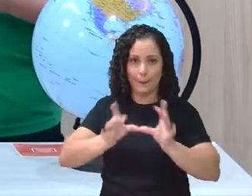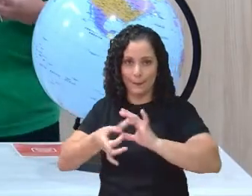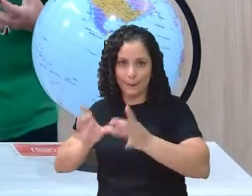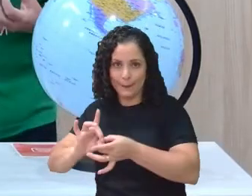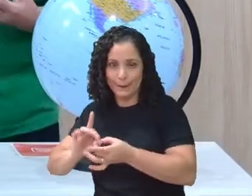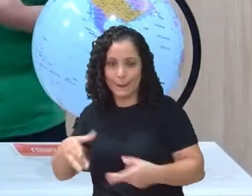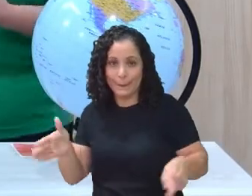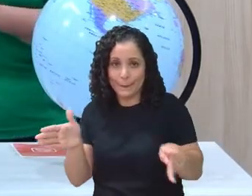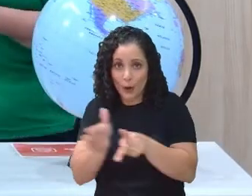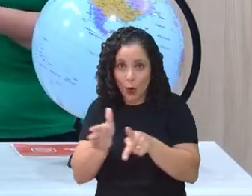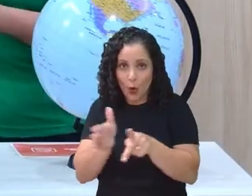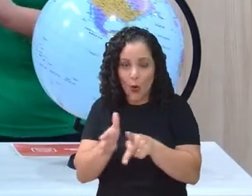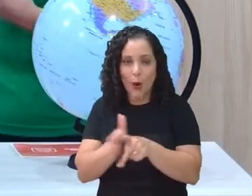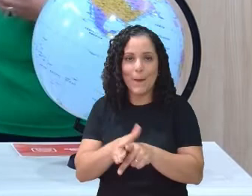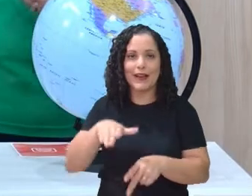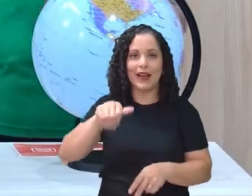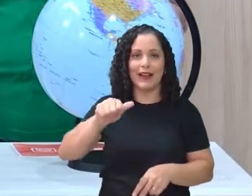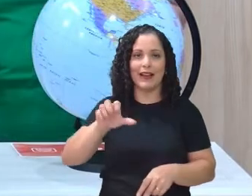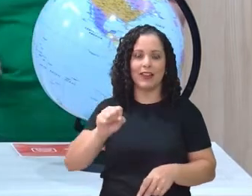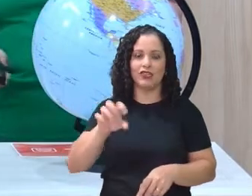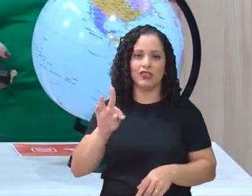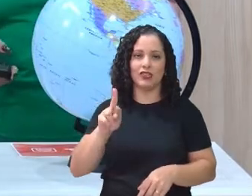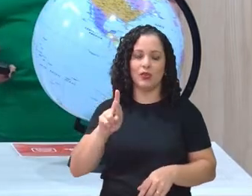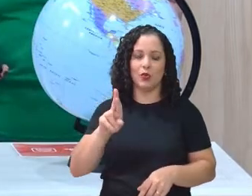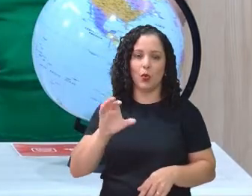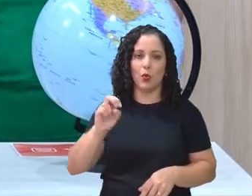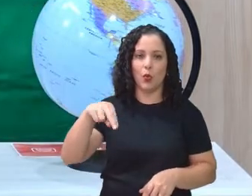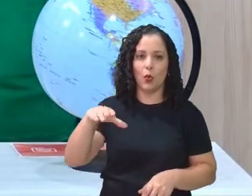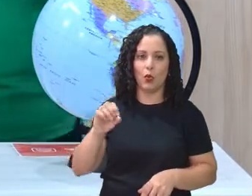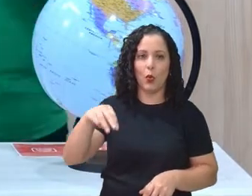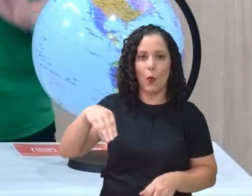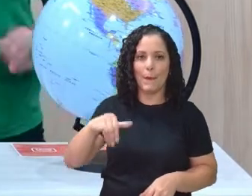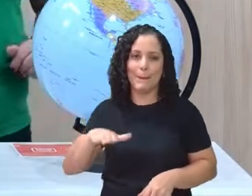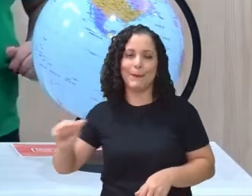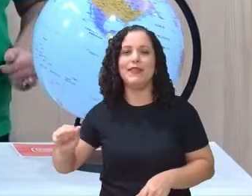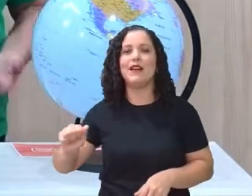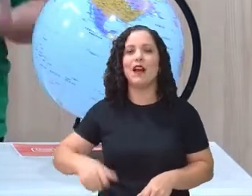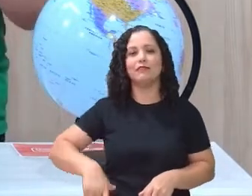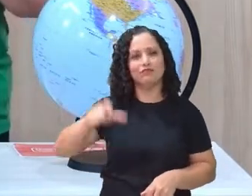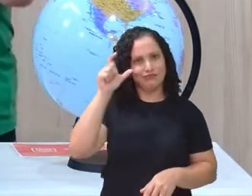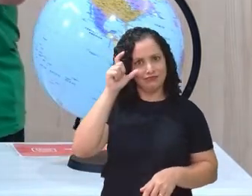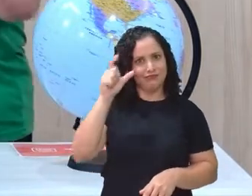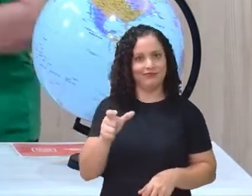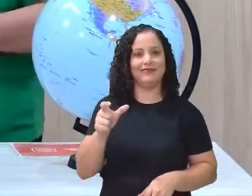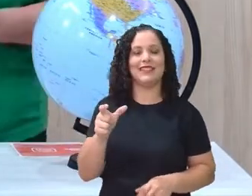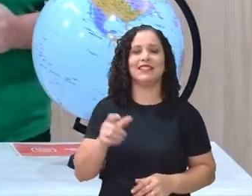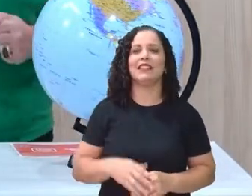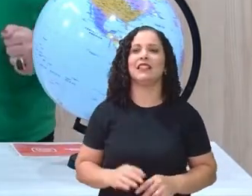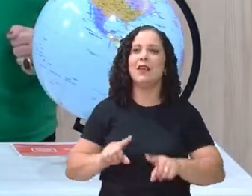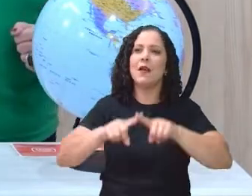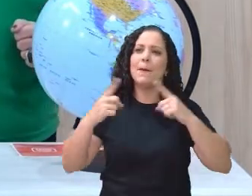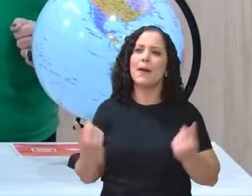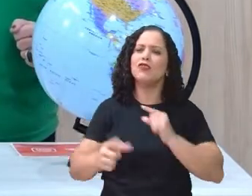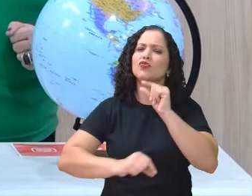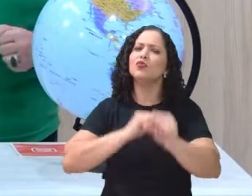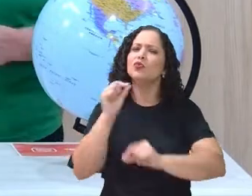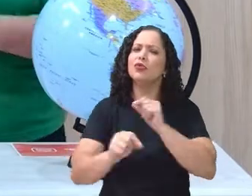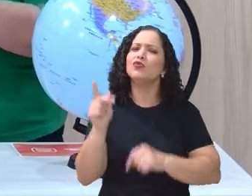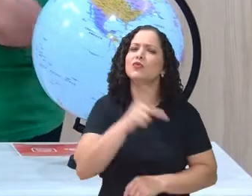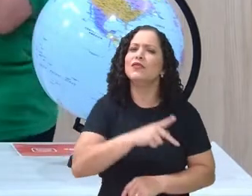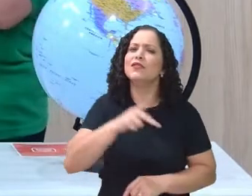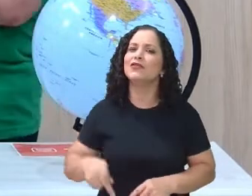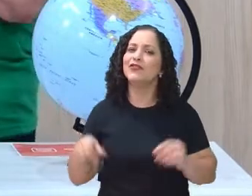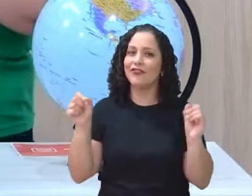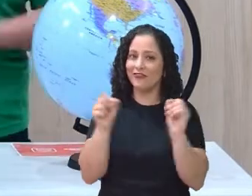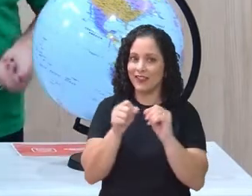ter vídeos, nós vamos resolver questões junto com vocês. Será muito interessante. Mas o que é que os professores vão fazer?